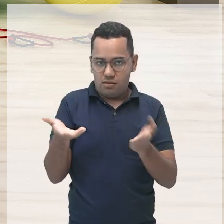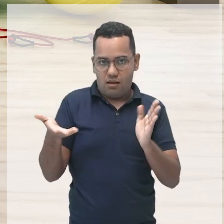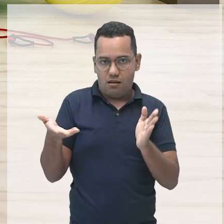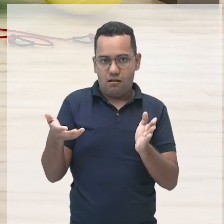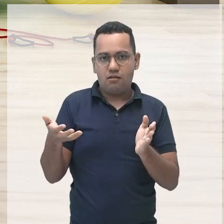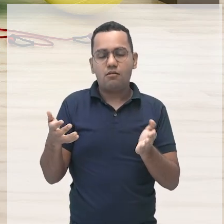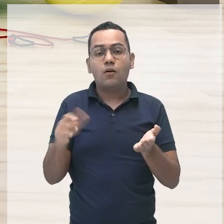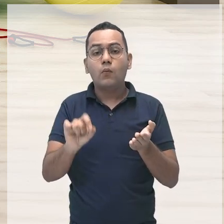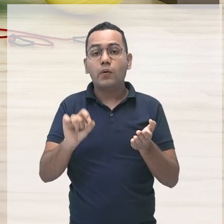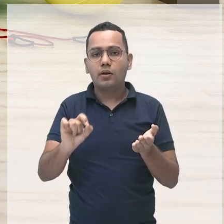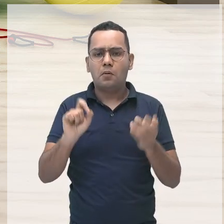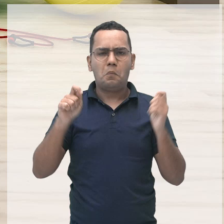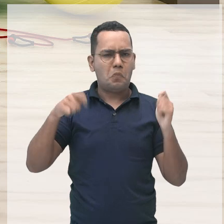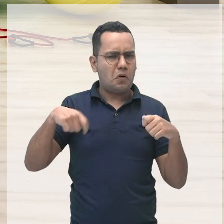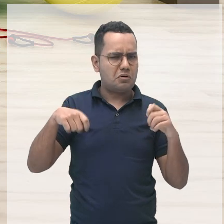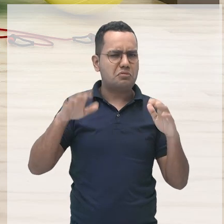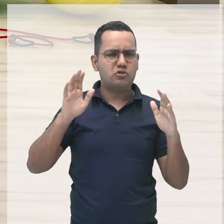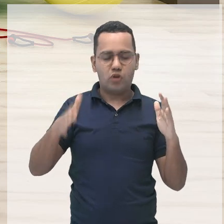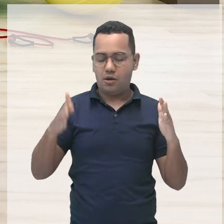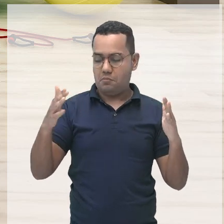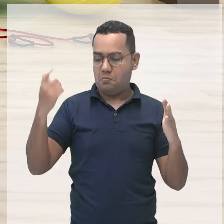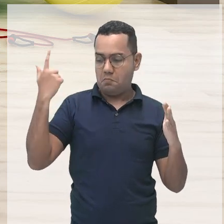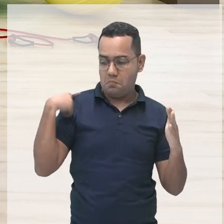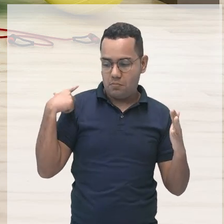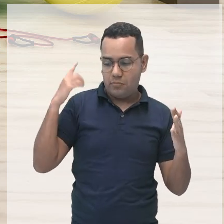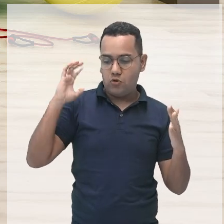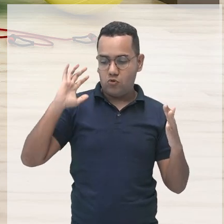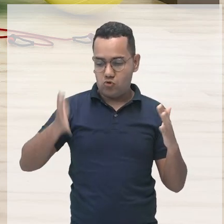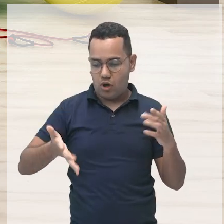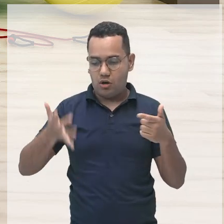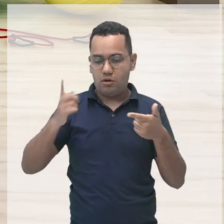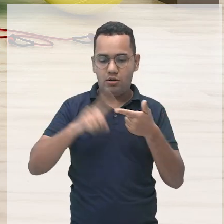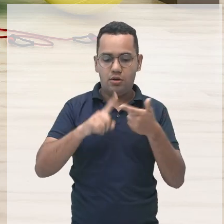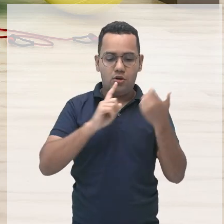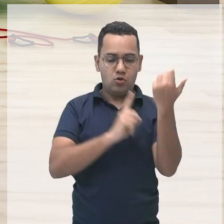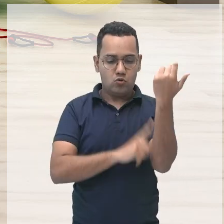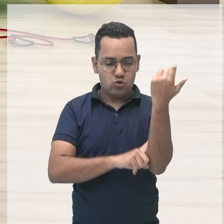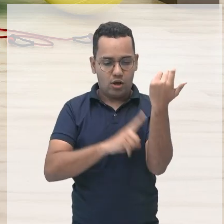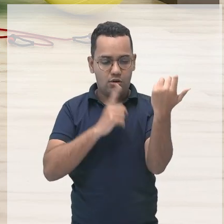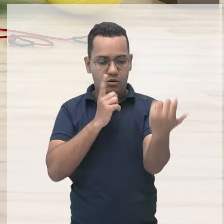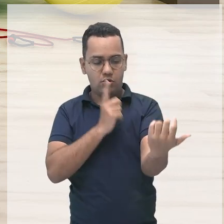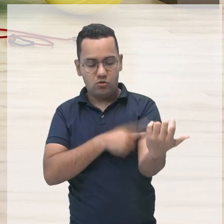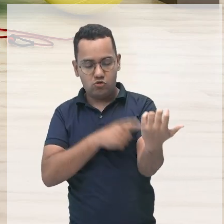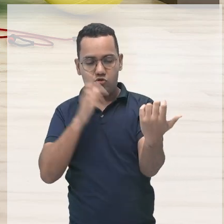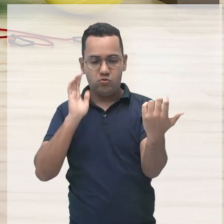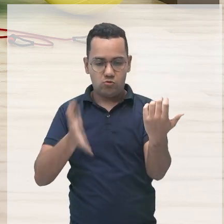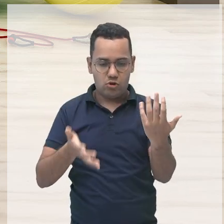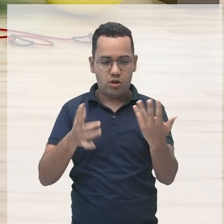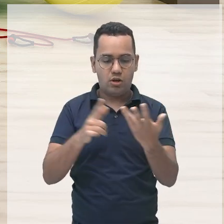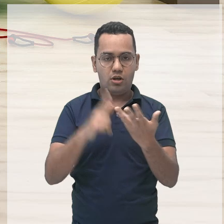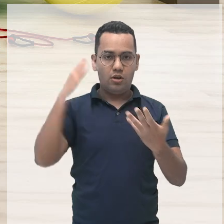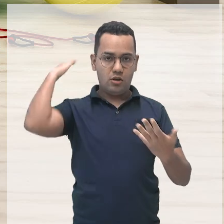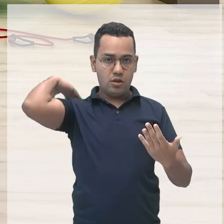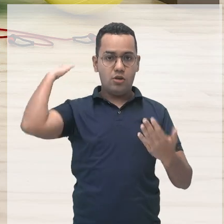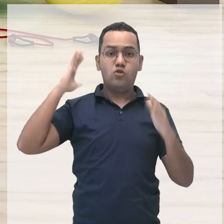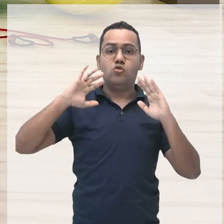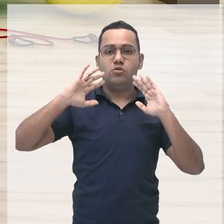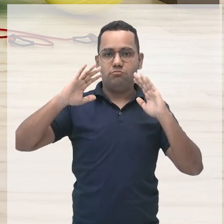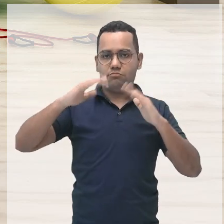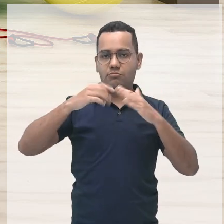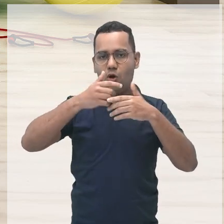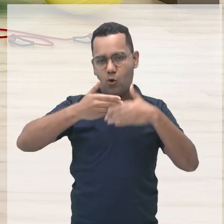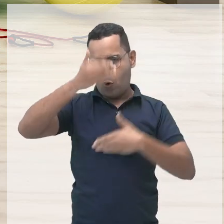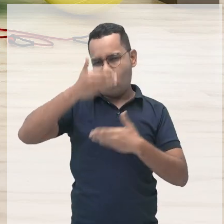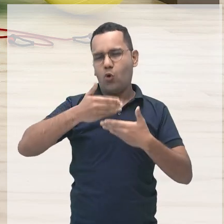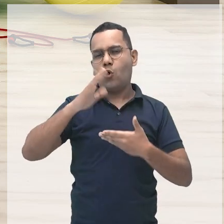nossos membros superiores, né? Da parte superior do nosso corpo. E isso é muito bacana. Por quê? Porque vai trabalhar justamente